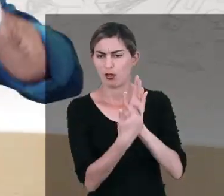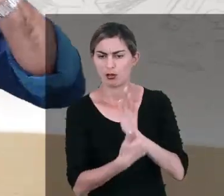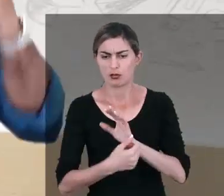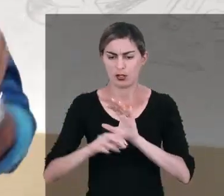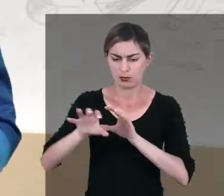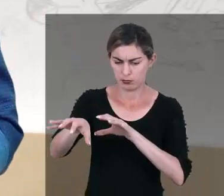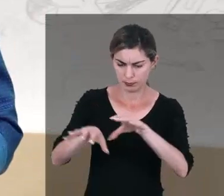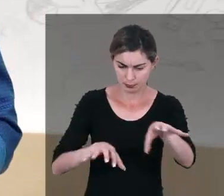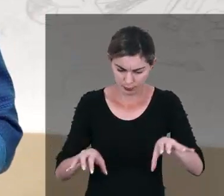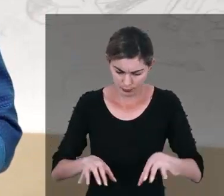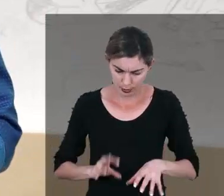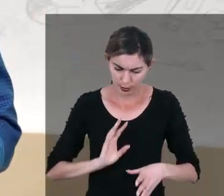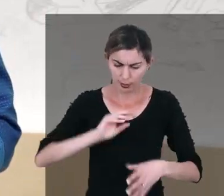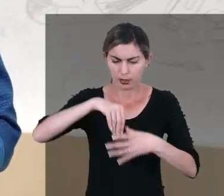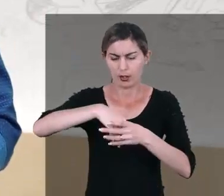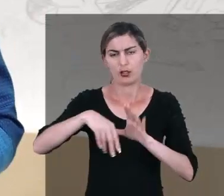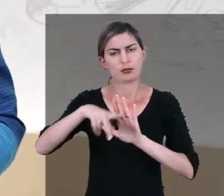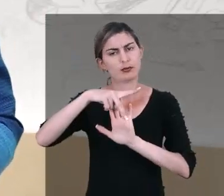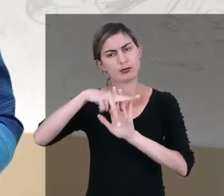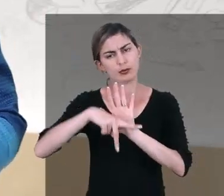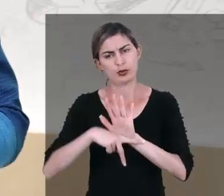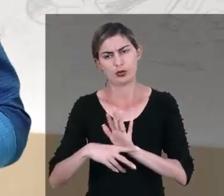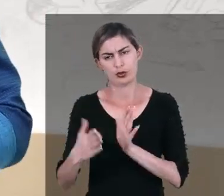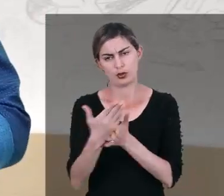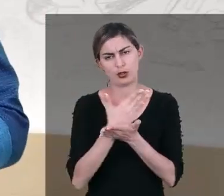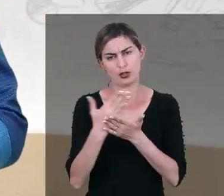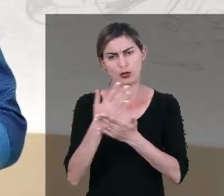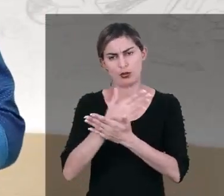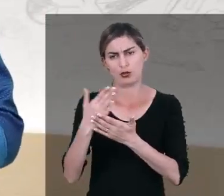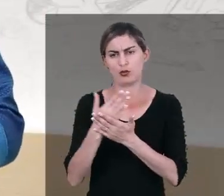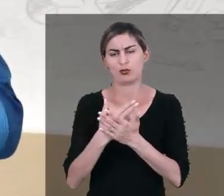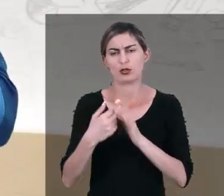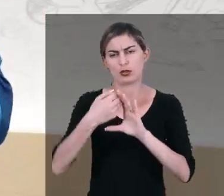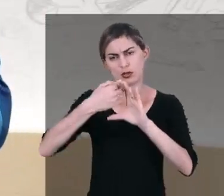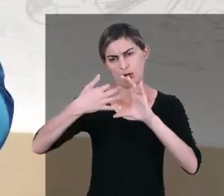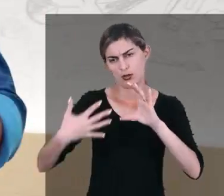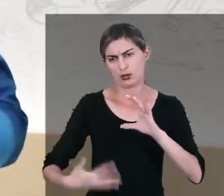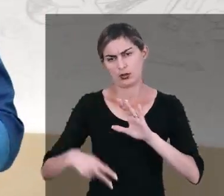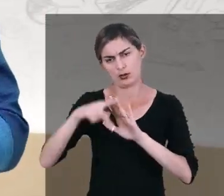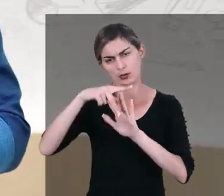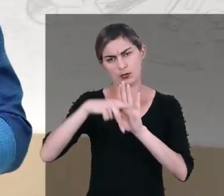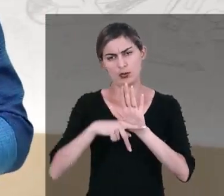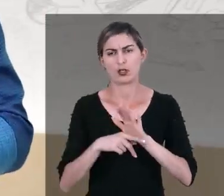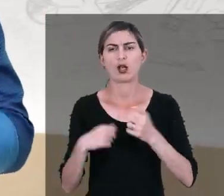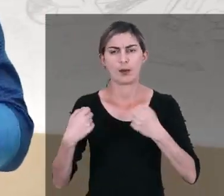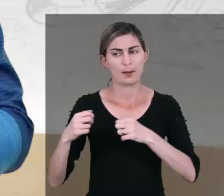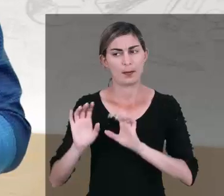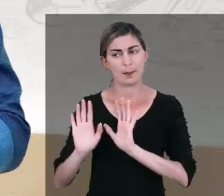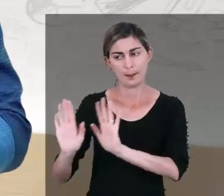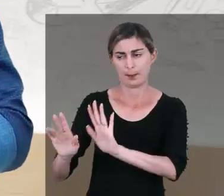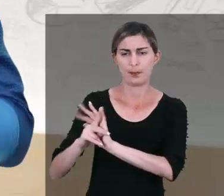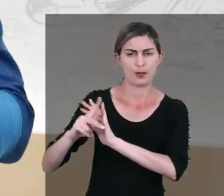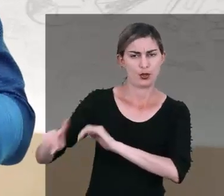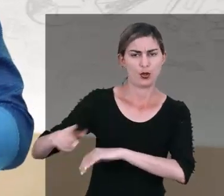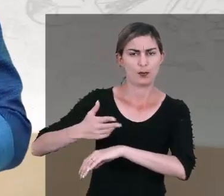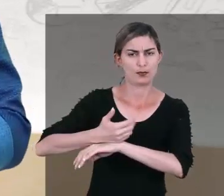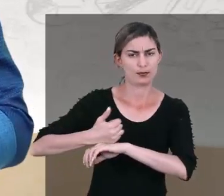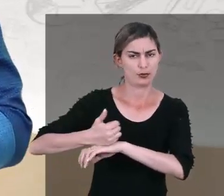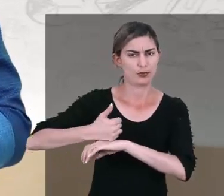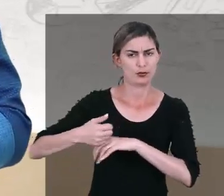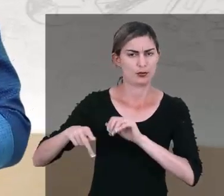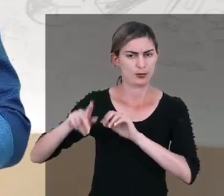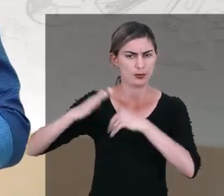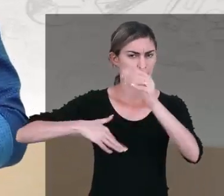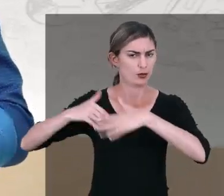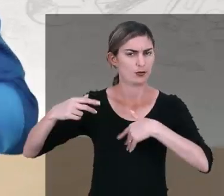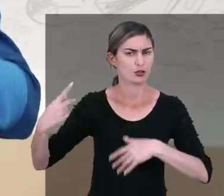mobiliário, tudo isso pode ser reunido dentro do projeto. Alguns aspectos do projeto cabem a determinados profissionais específicos, como, por exemplo,